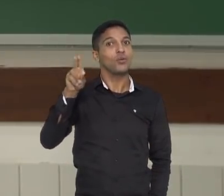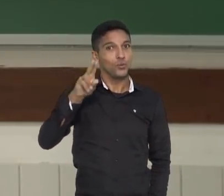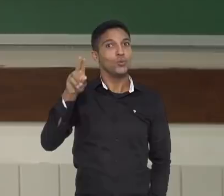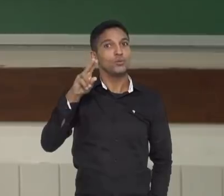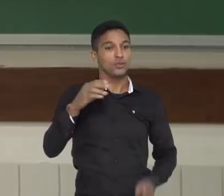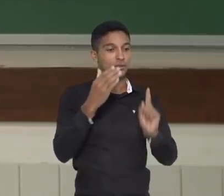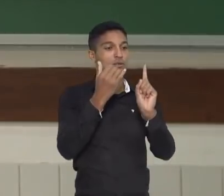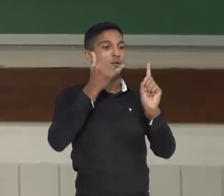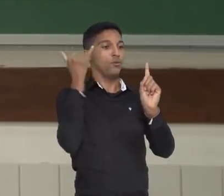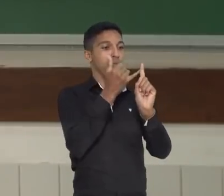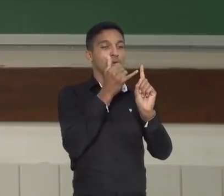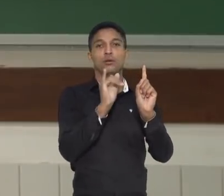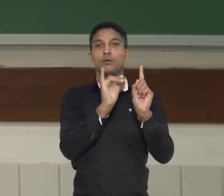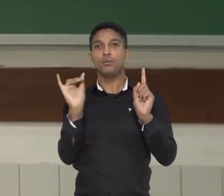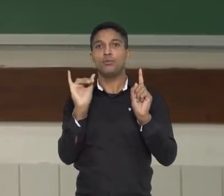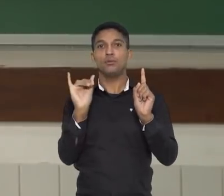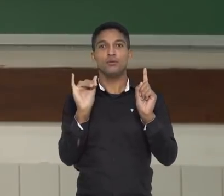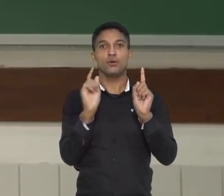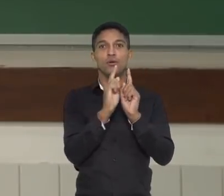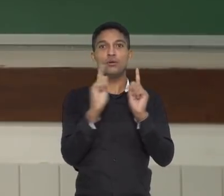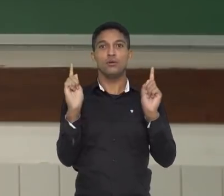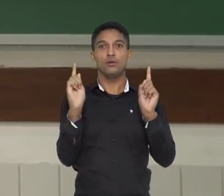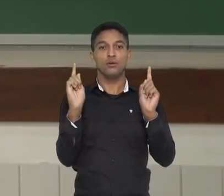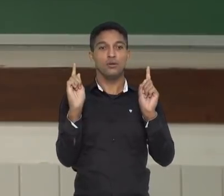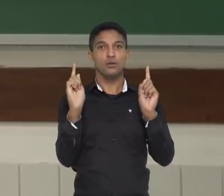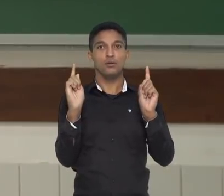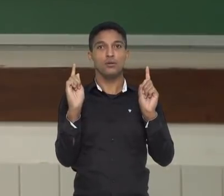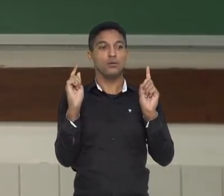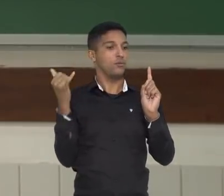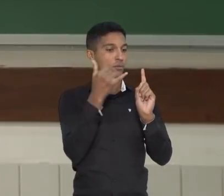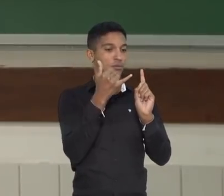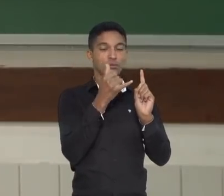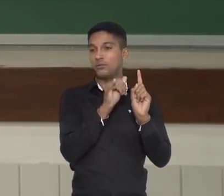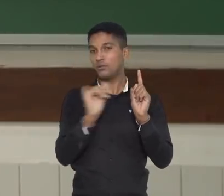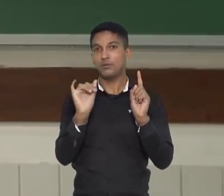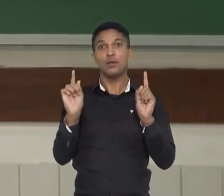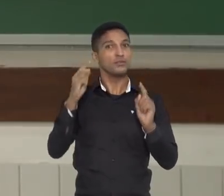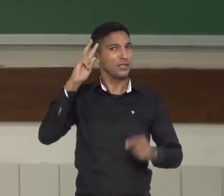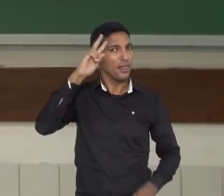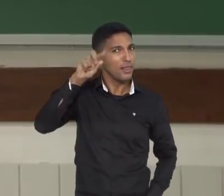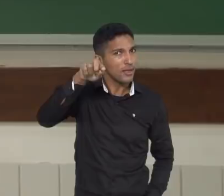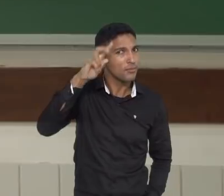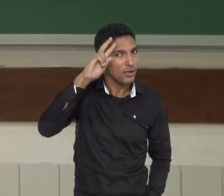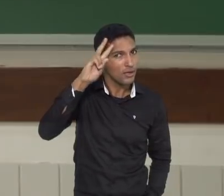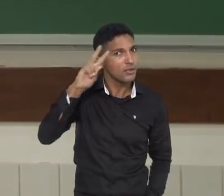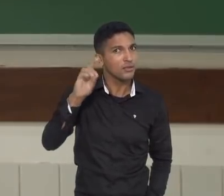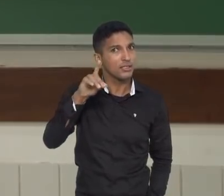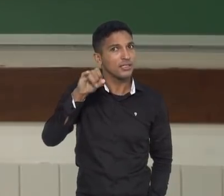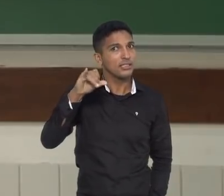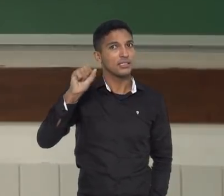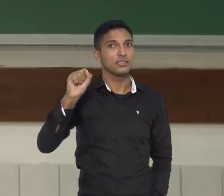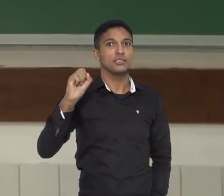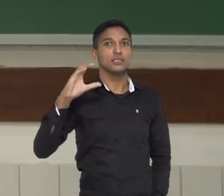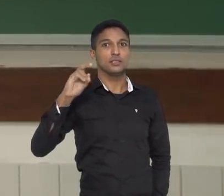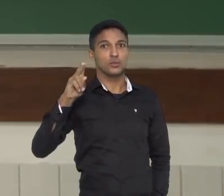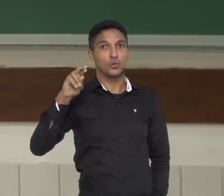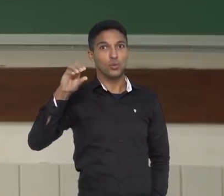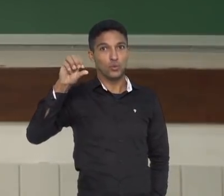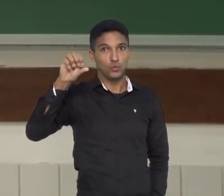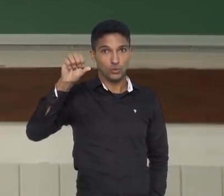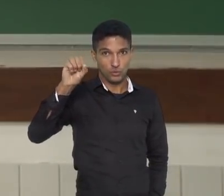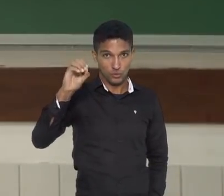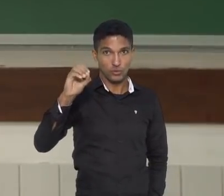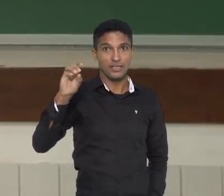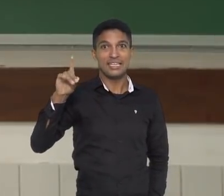exercício aqui? Vamos puxar pela memória o que é o discurso direto e responder aqui? Um tempinho nós